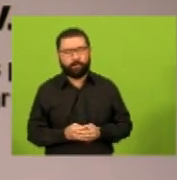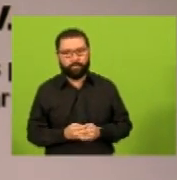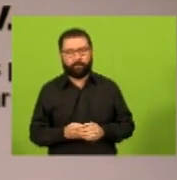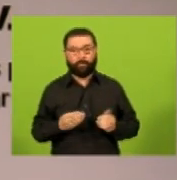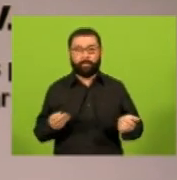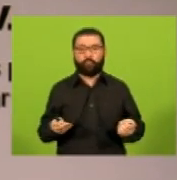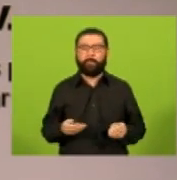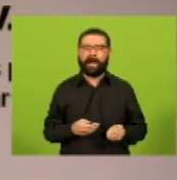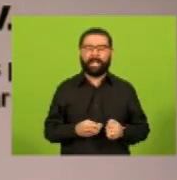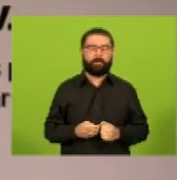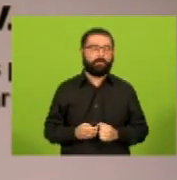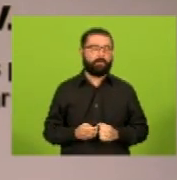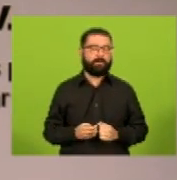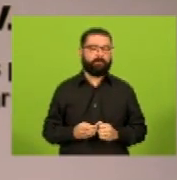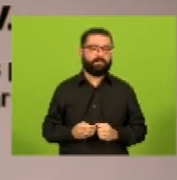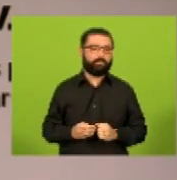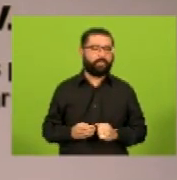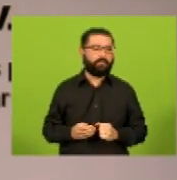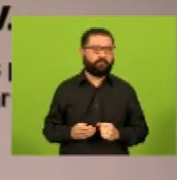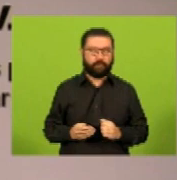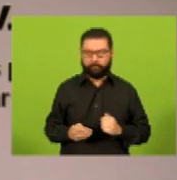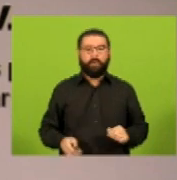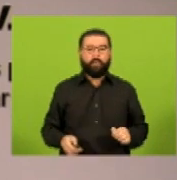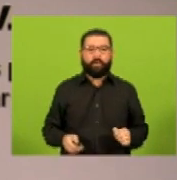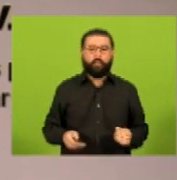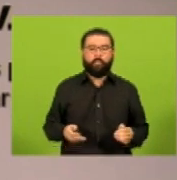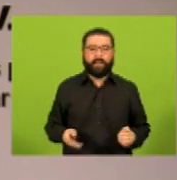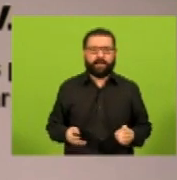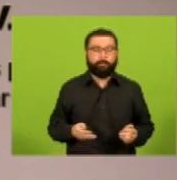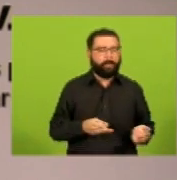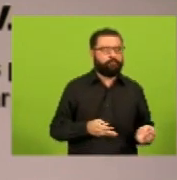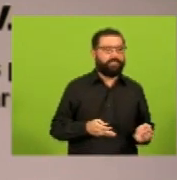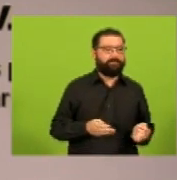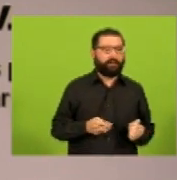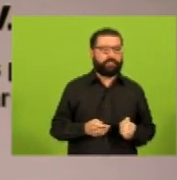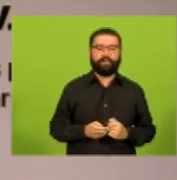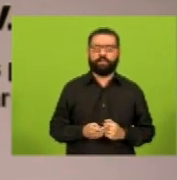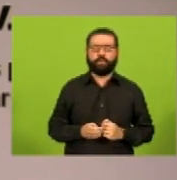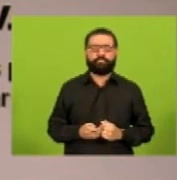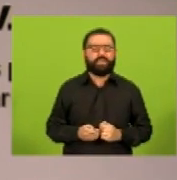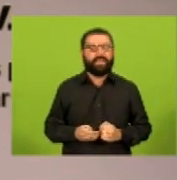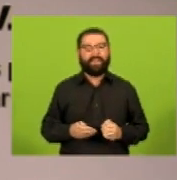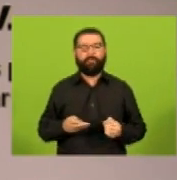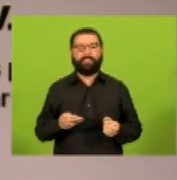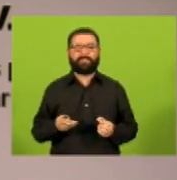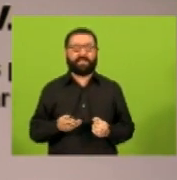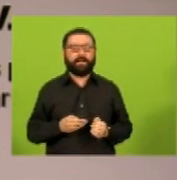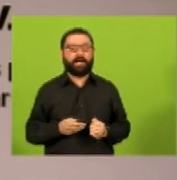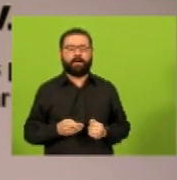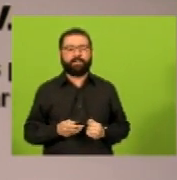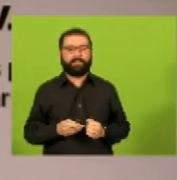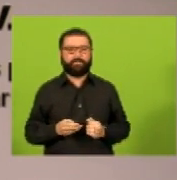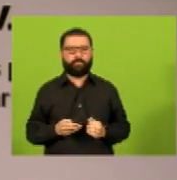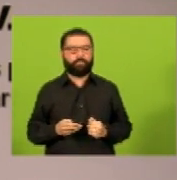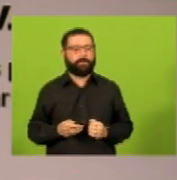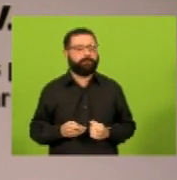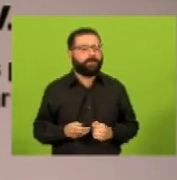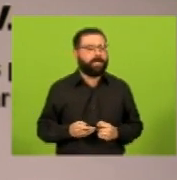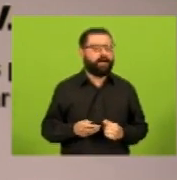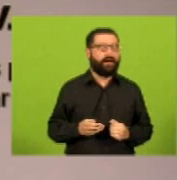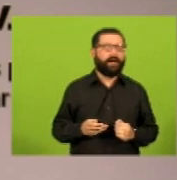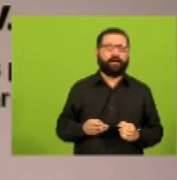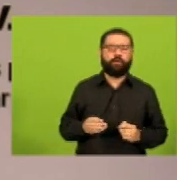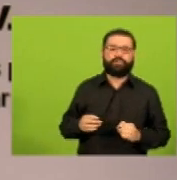figura com o bico amarelo ali que vocês podem ver. O leque plano defletido é o que está em laranja na